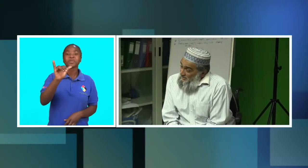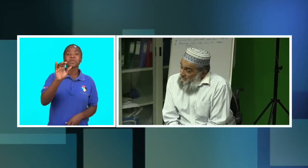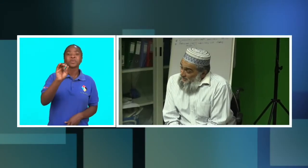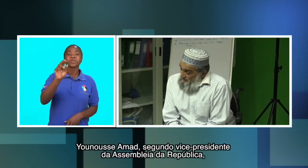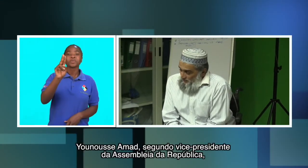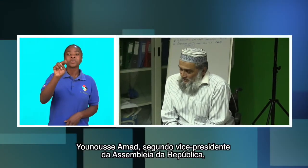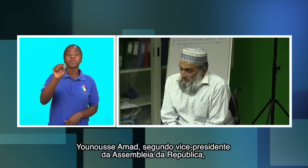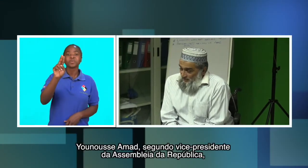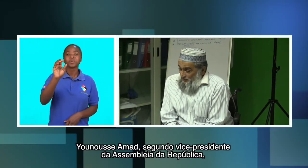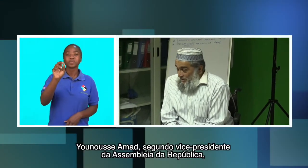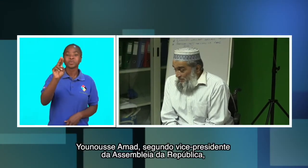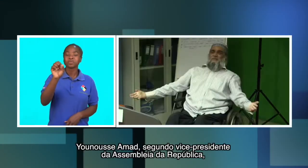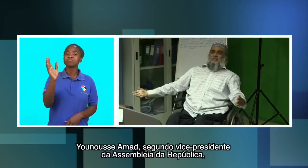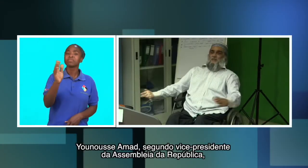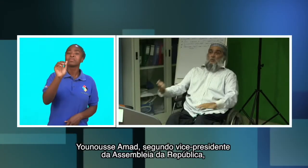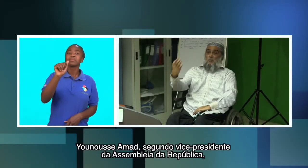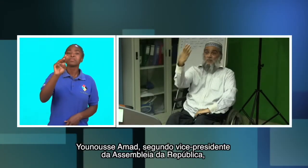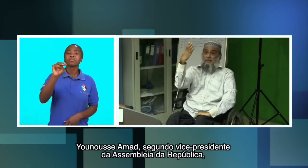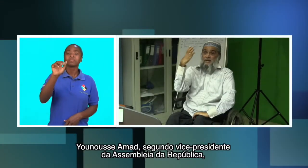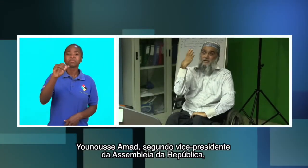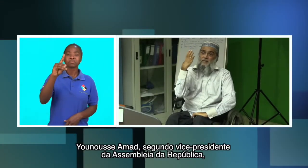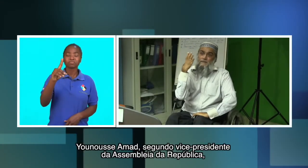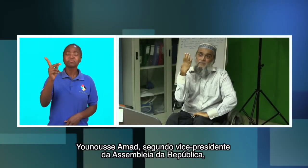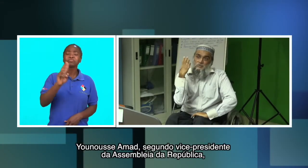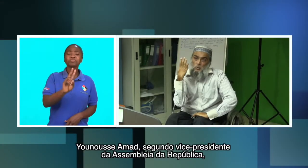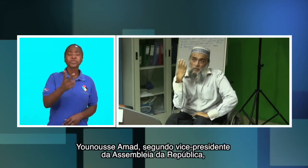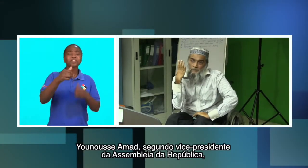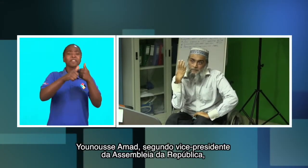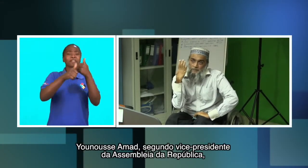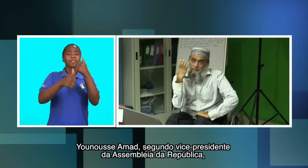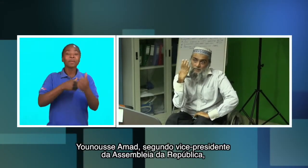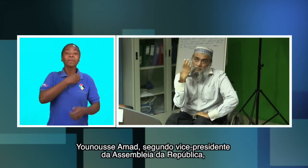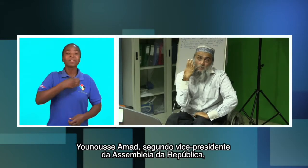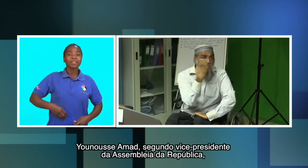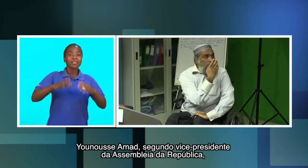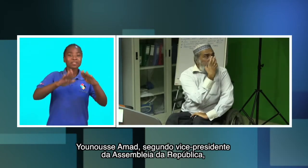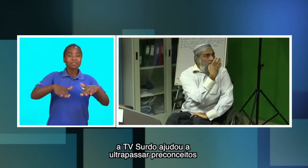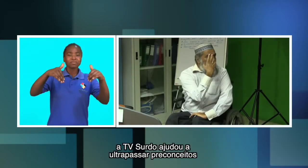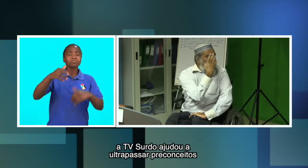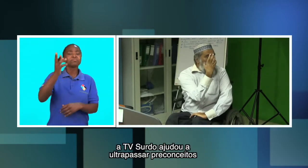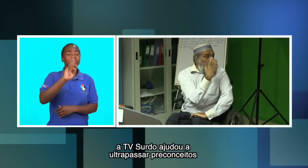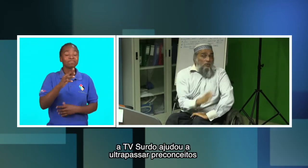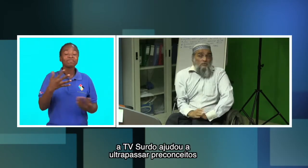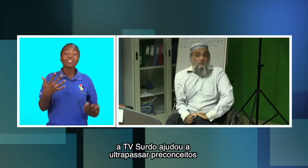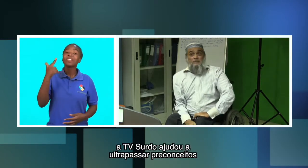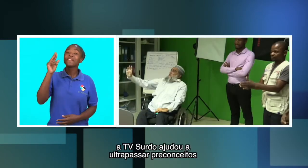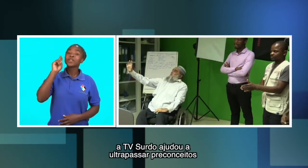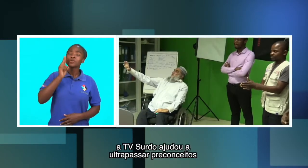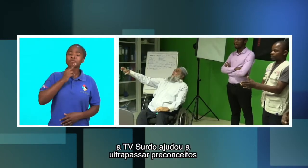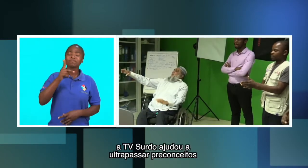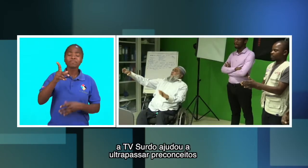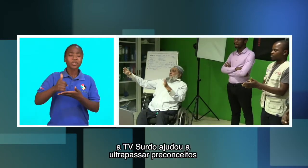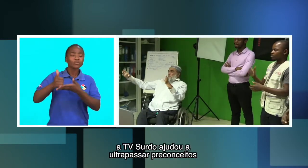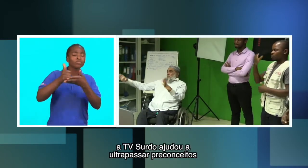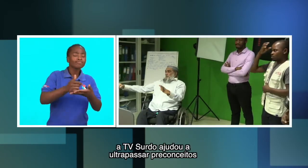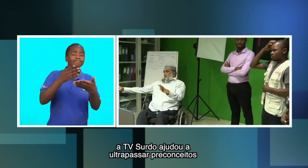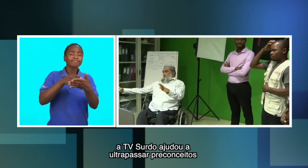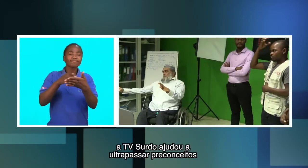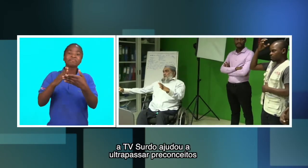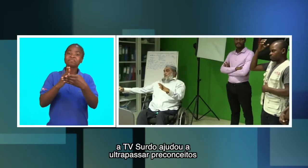Para Yunus Ahmad, segundo vice-presidente da Assembleia da República, a TV Surdo ajudou a